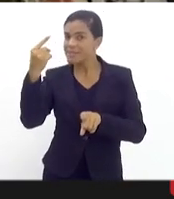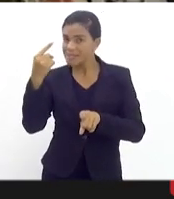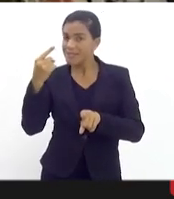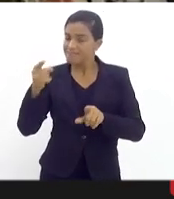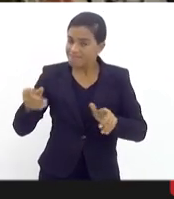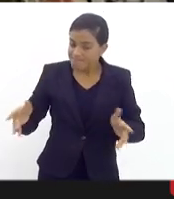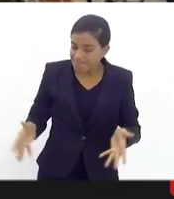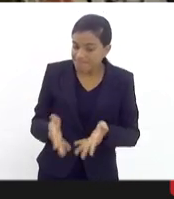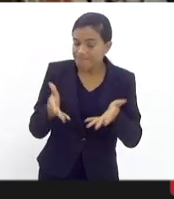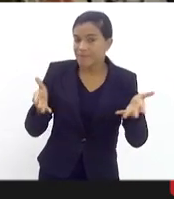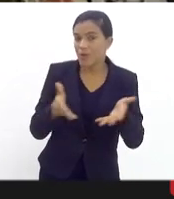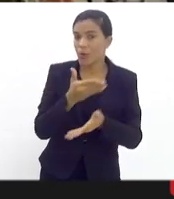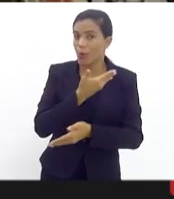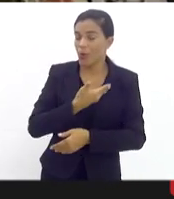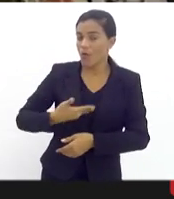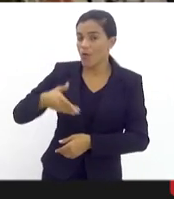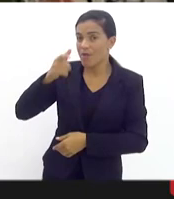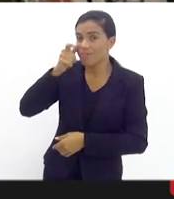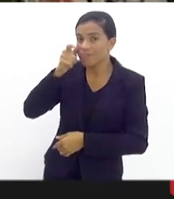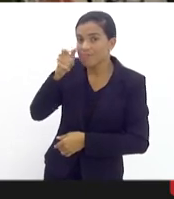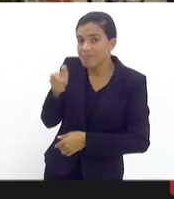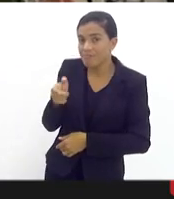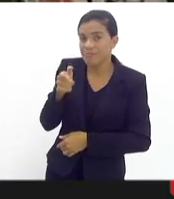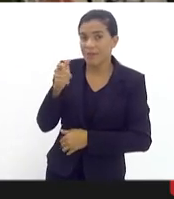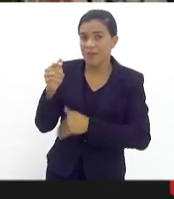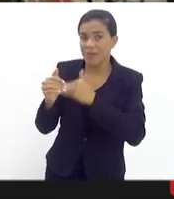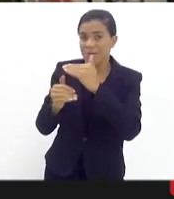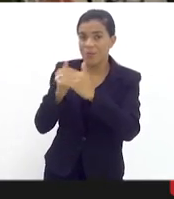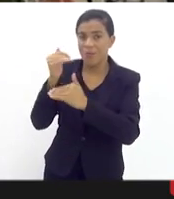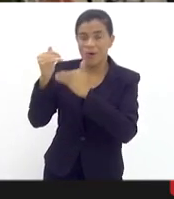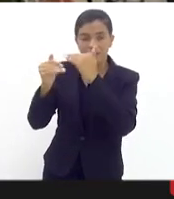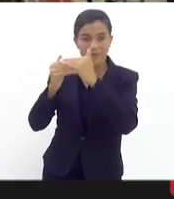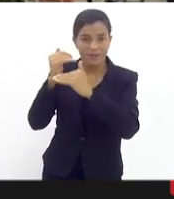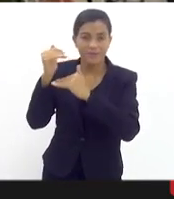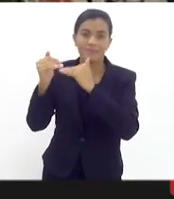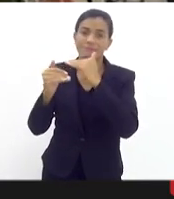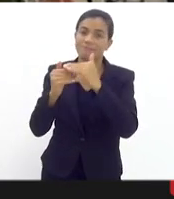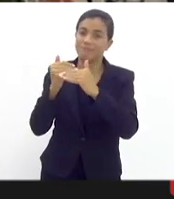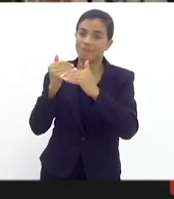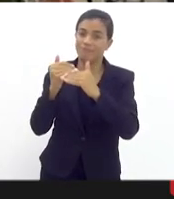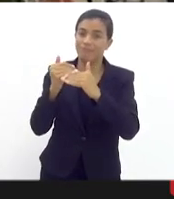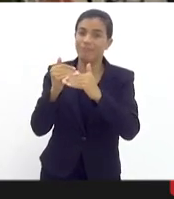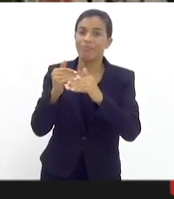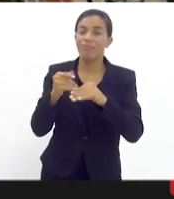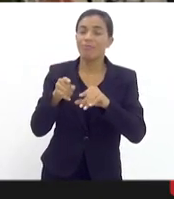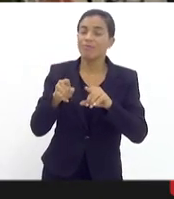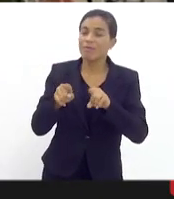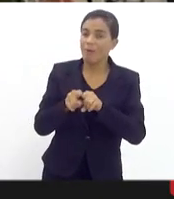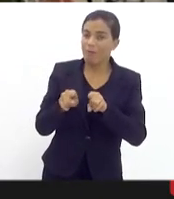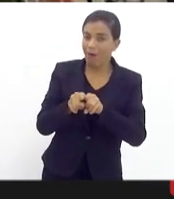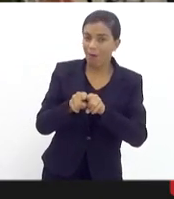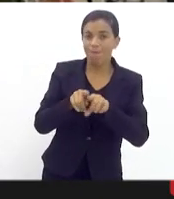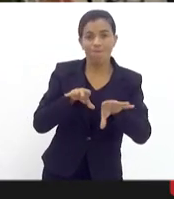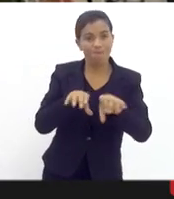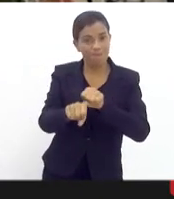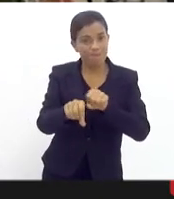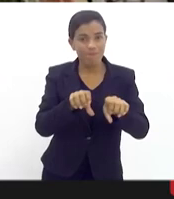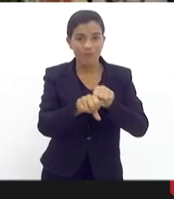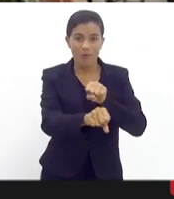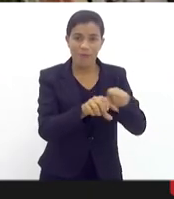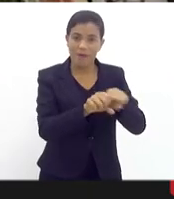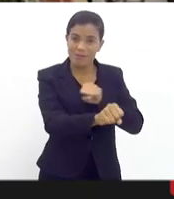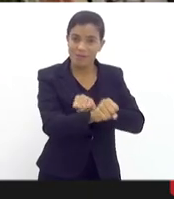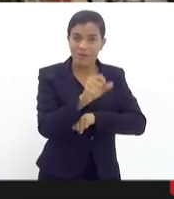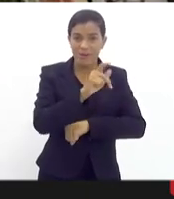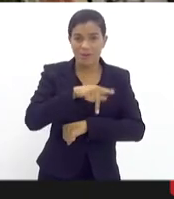fazer com que o governo se interesse por um processo maciço e um processo profundo de formação de